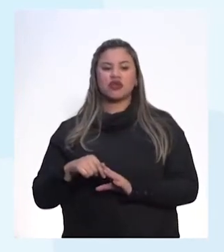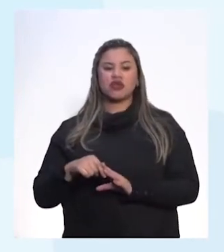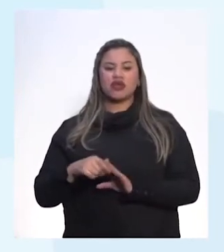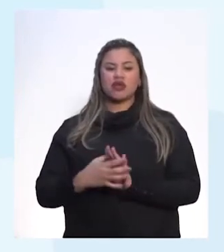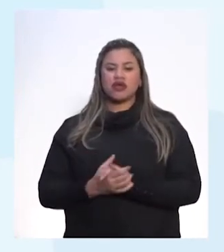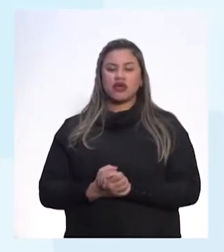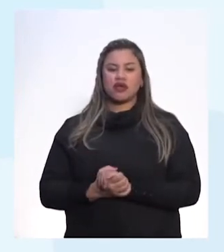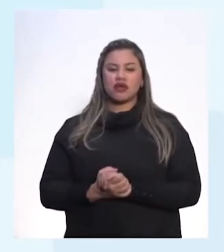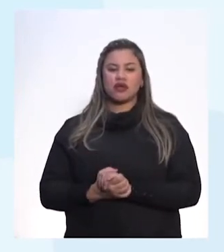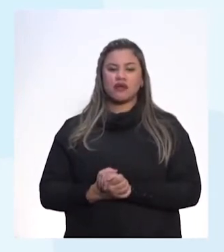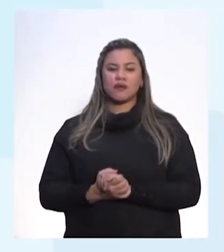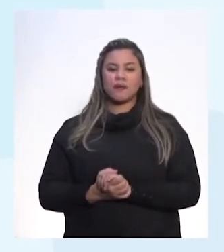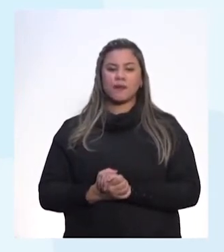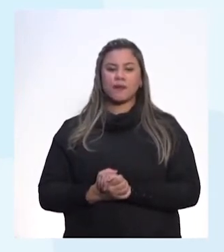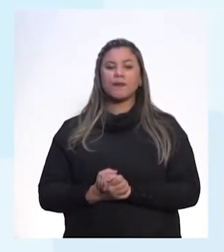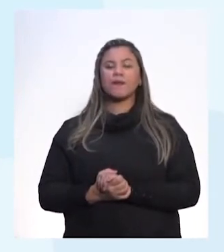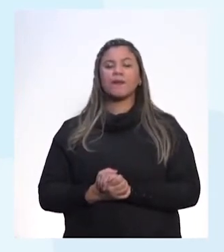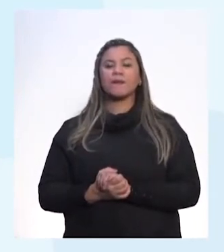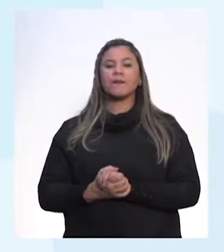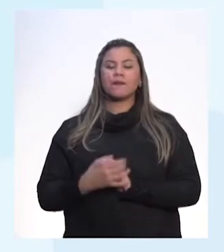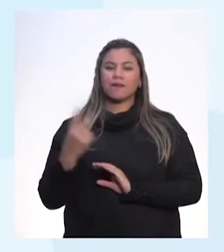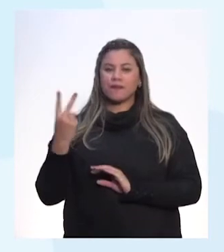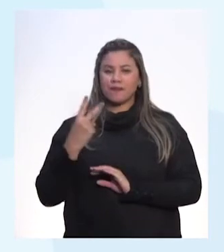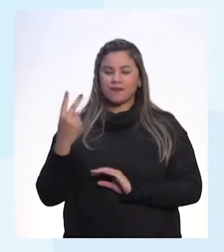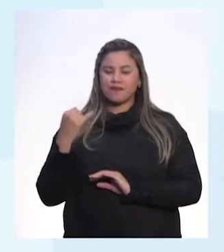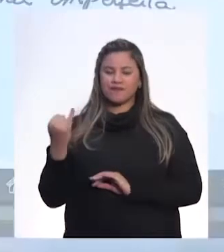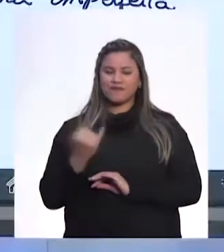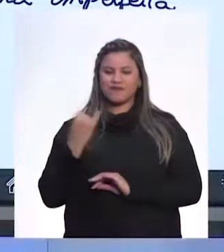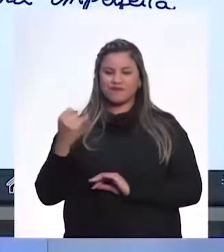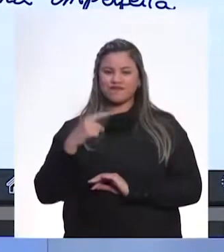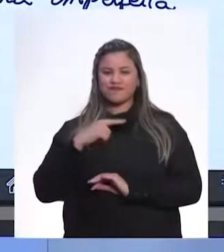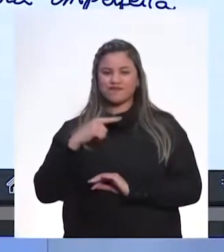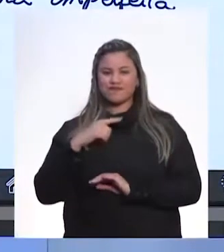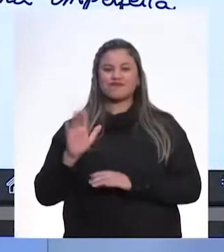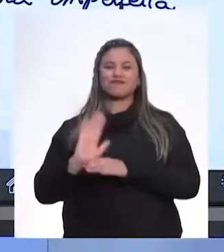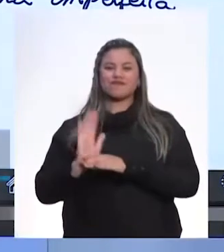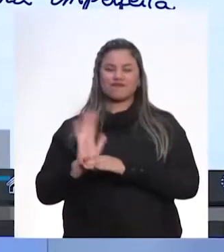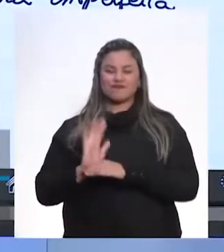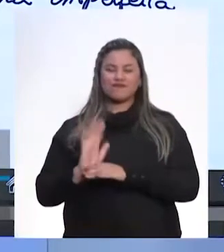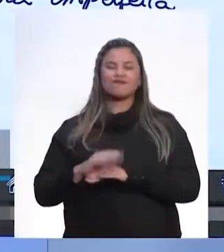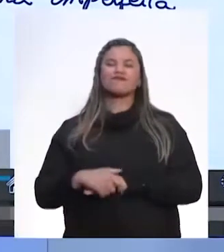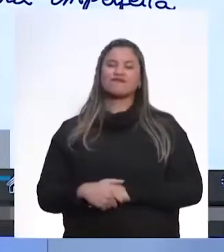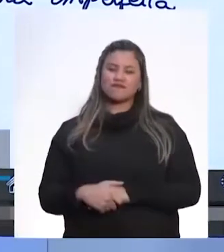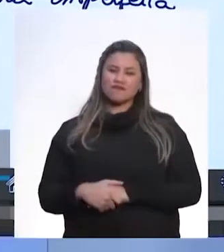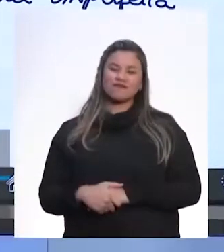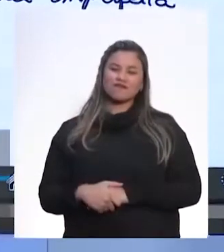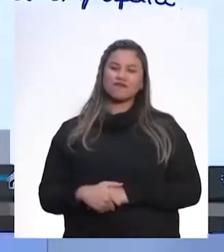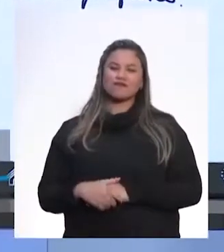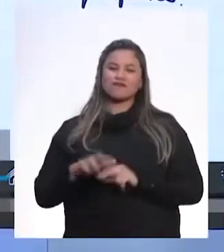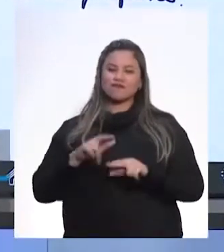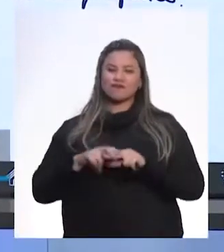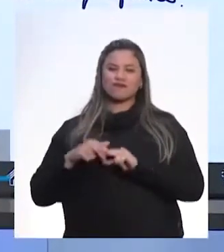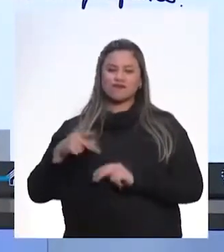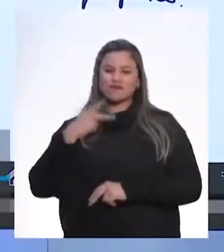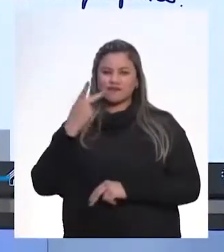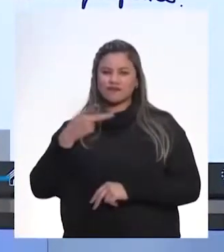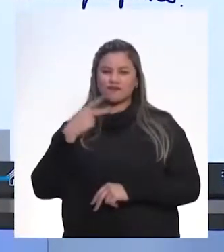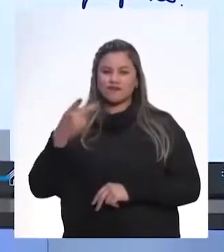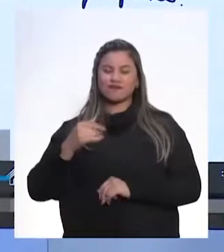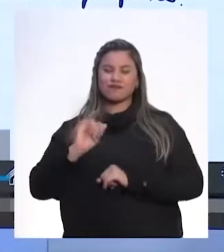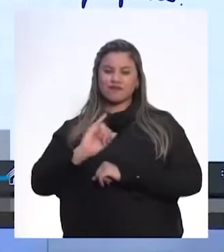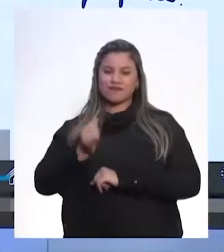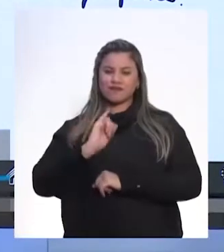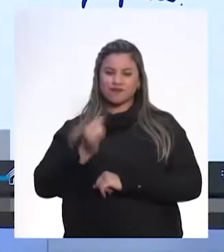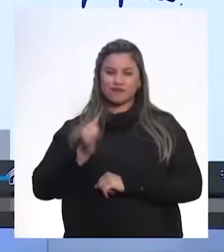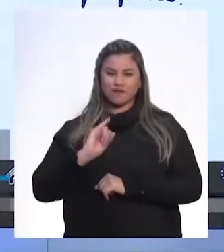Astaire. Tá? Então, gente, essa dupla foi muito importante dentro da história do cinema, e por isso que a gente cita aqui, né, a biografia, a história